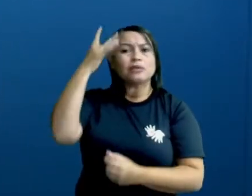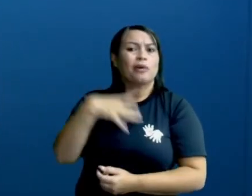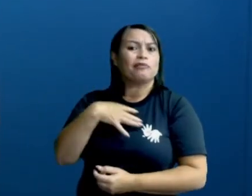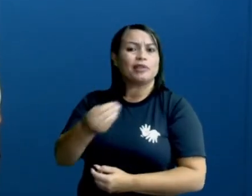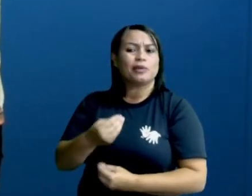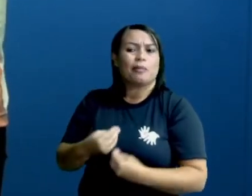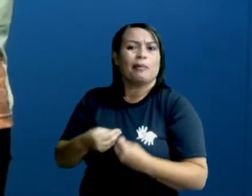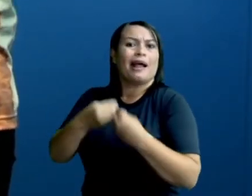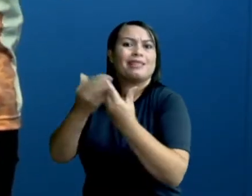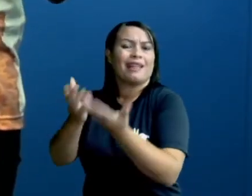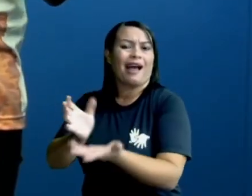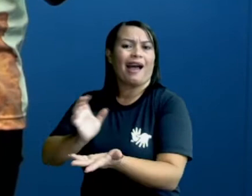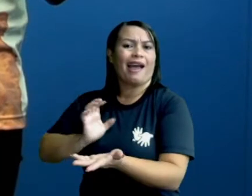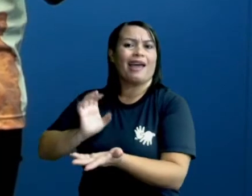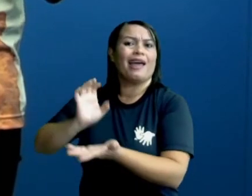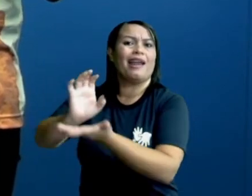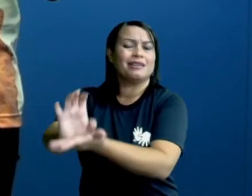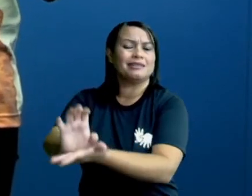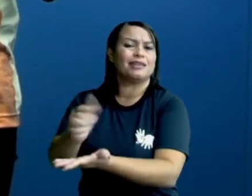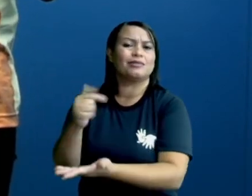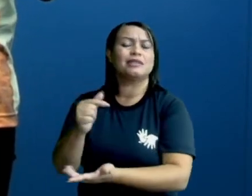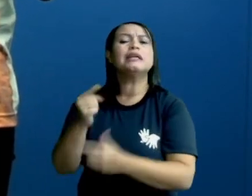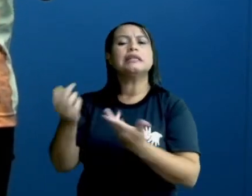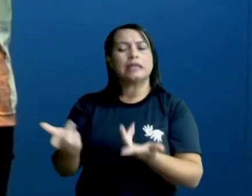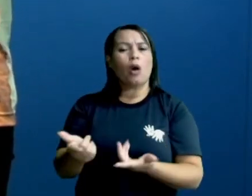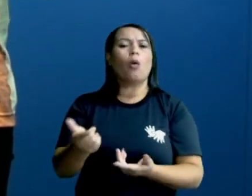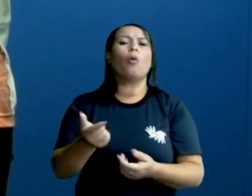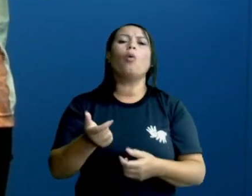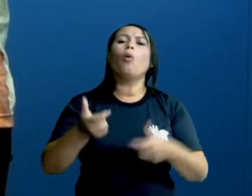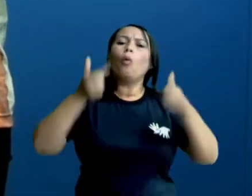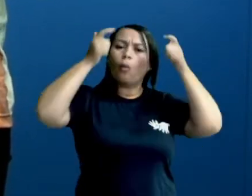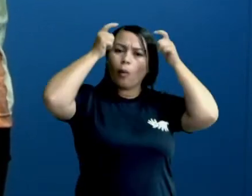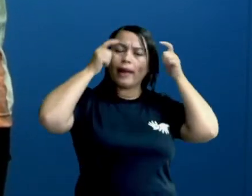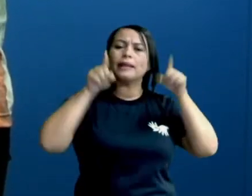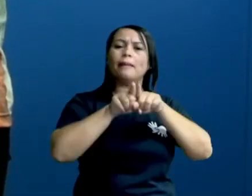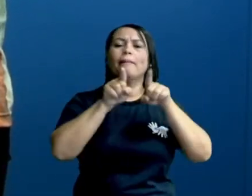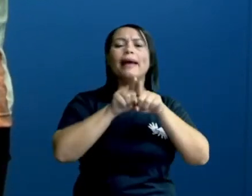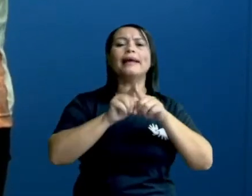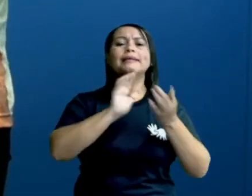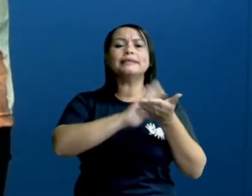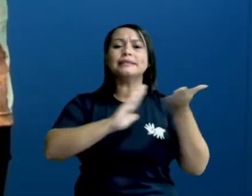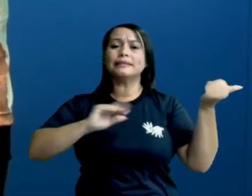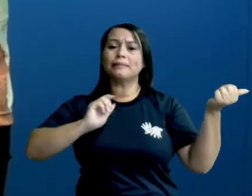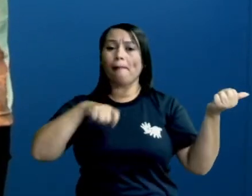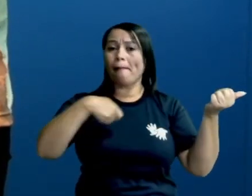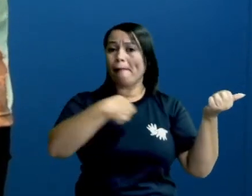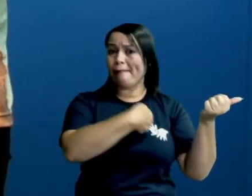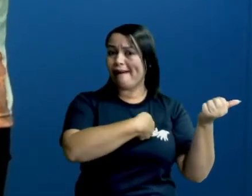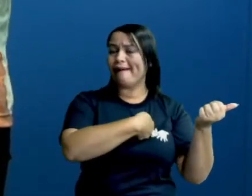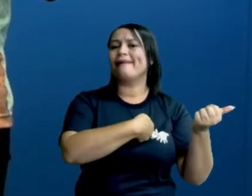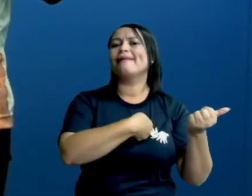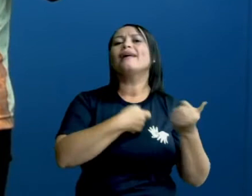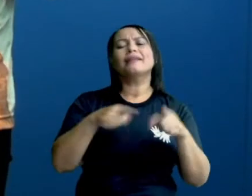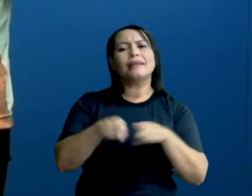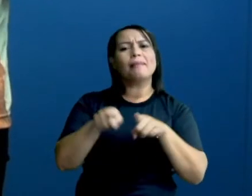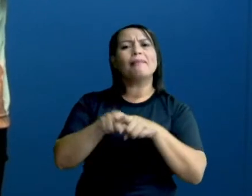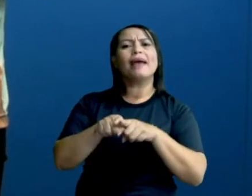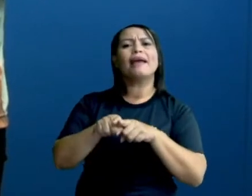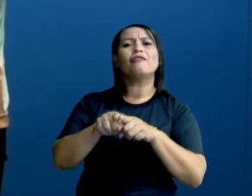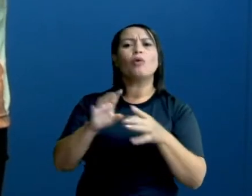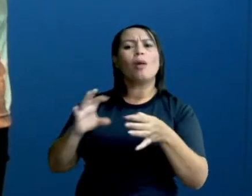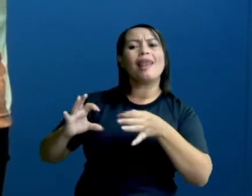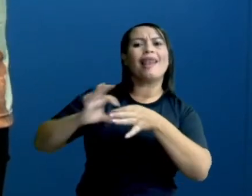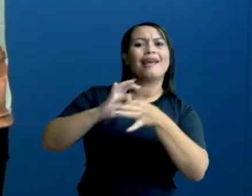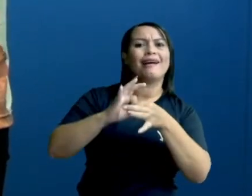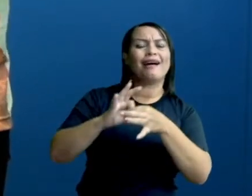Espanha assume também a coroa portuguesa. Aí nesse momento aí vai acontecer o que a gente chama de União Ibérica, sendo que a